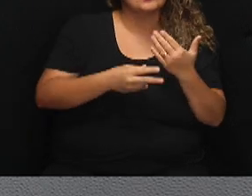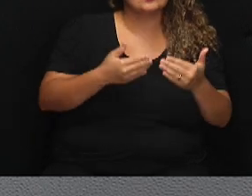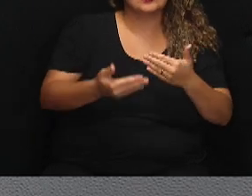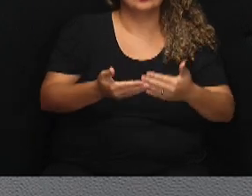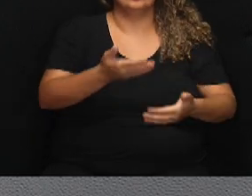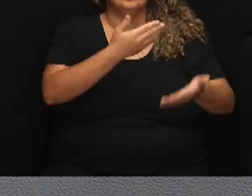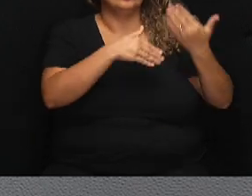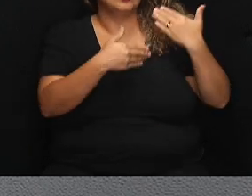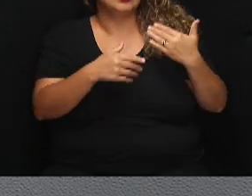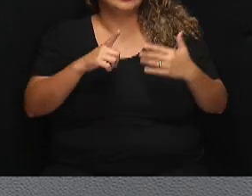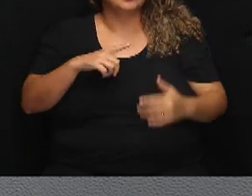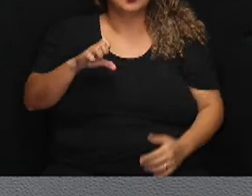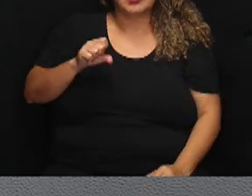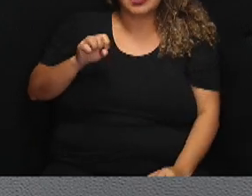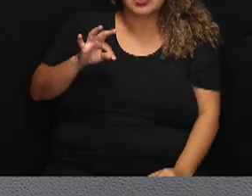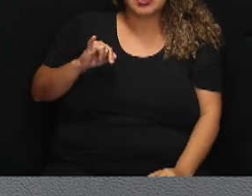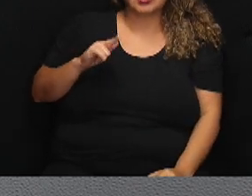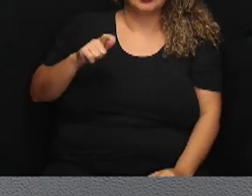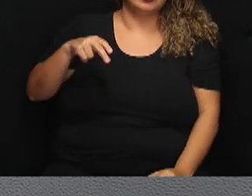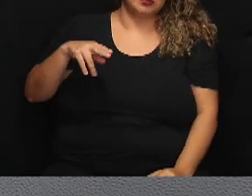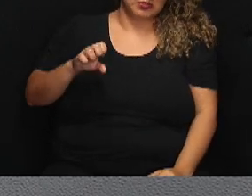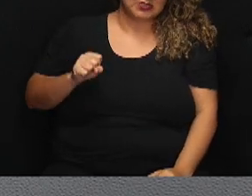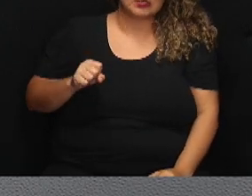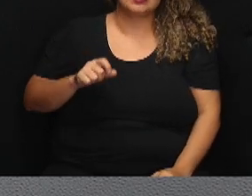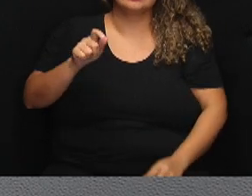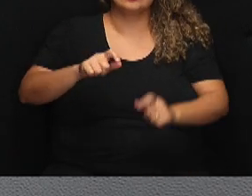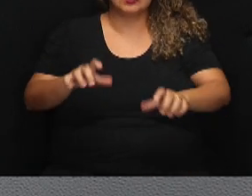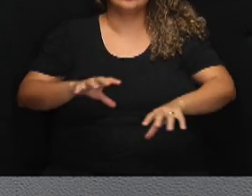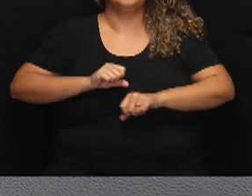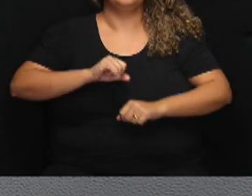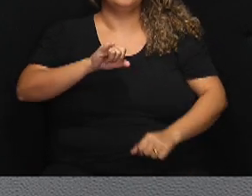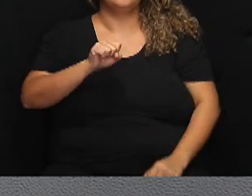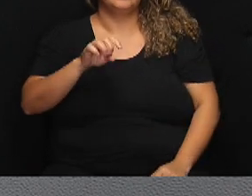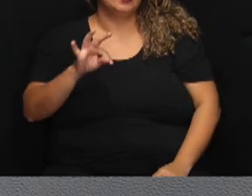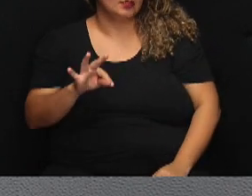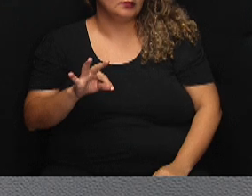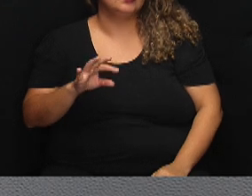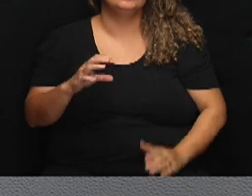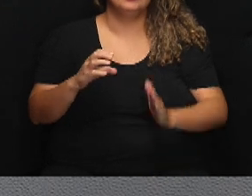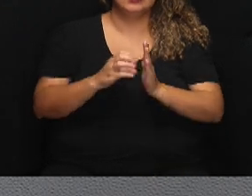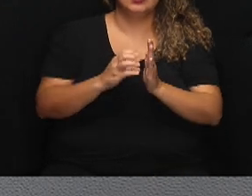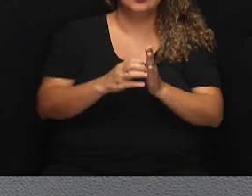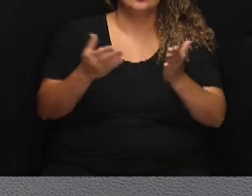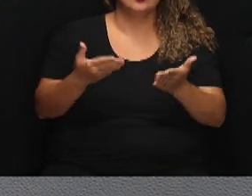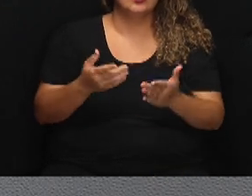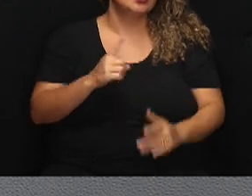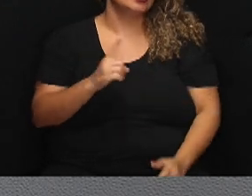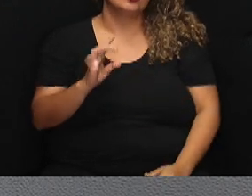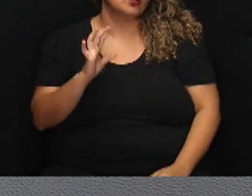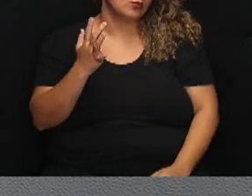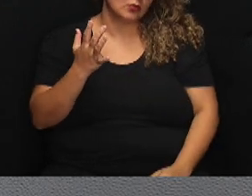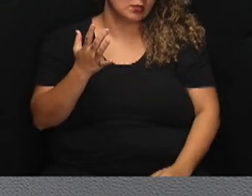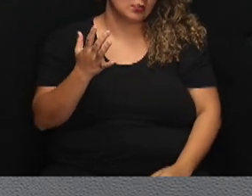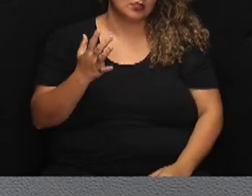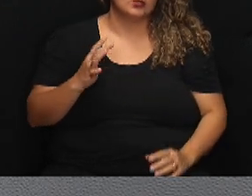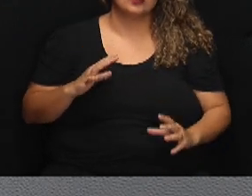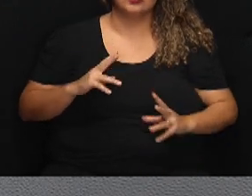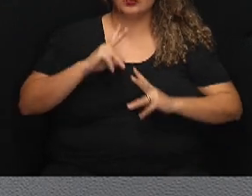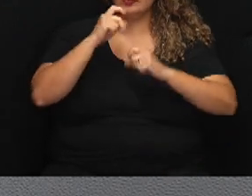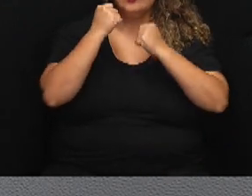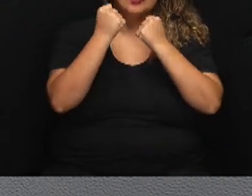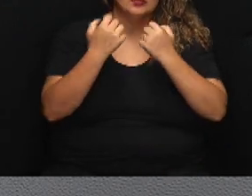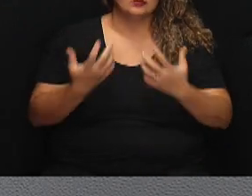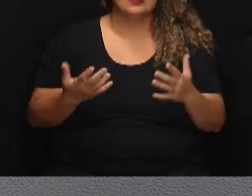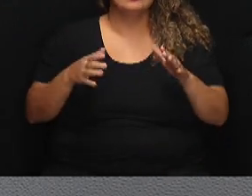grande estigma sobre as pessoas que possuíam IST, AIDS. Hoje isso já não acontece mais com tanta força,